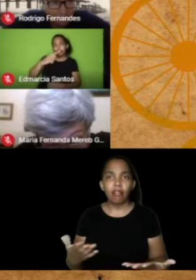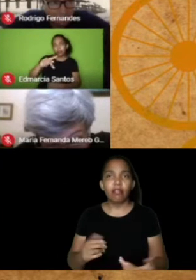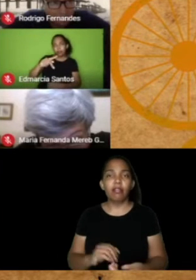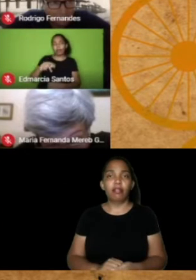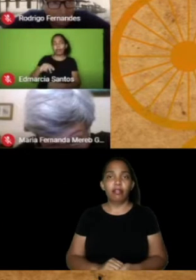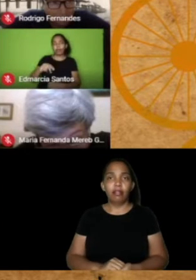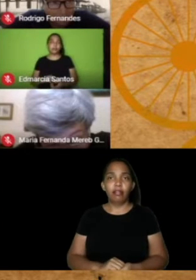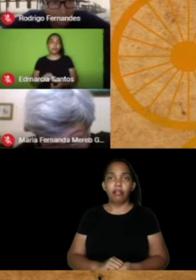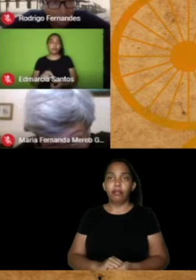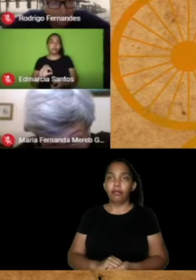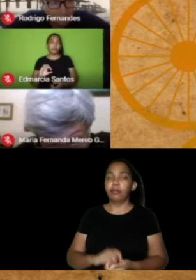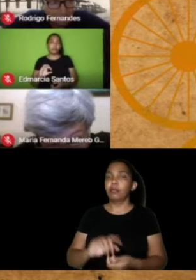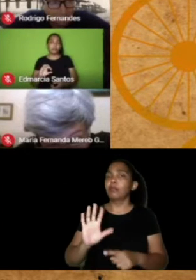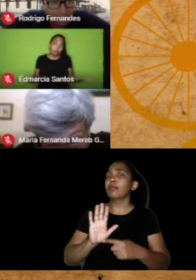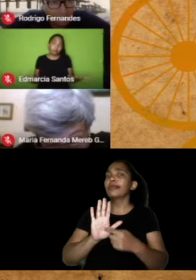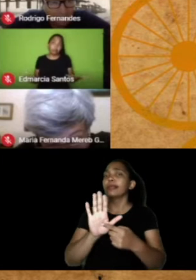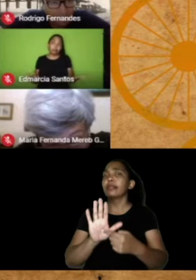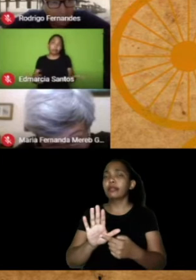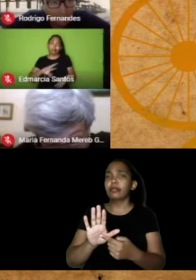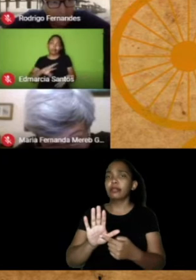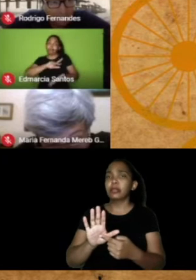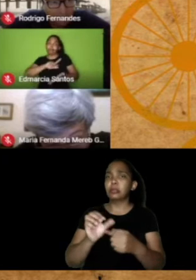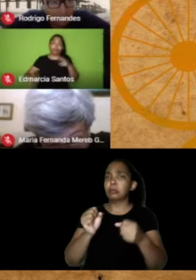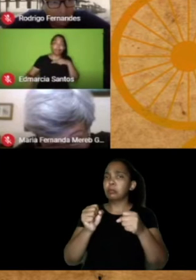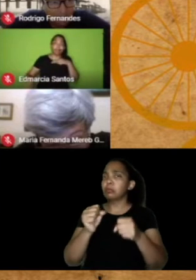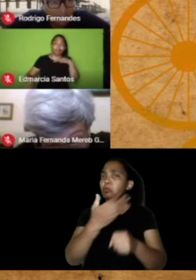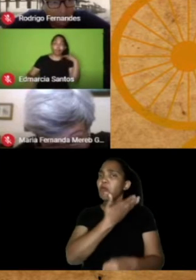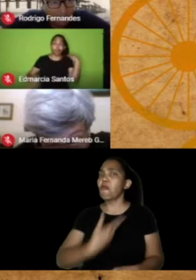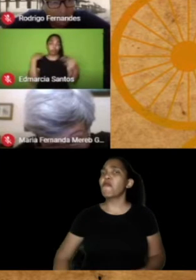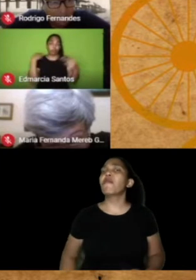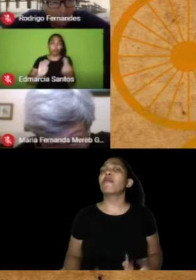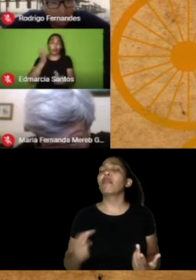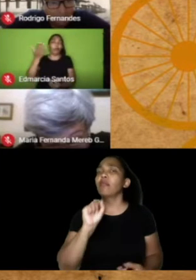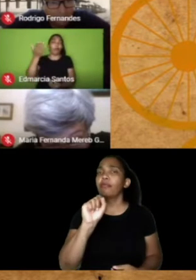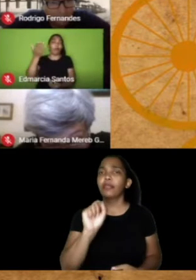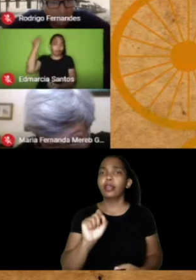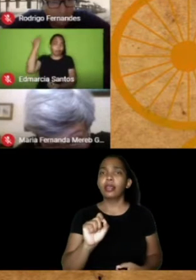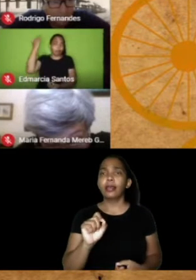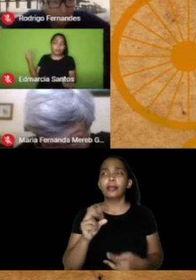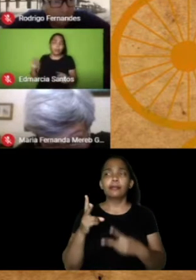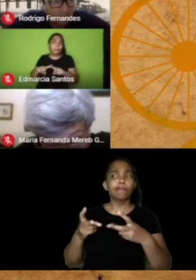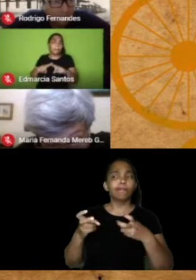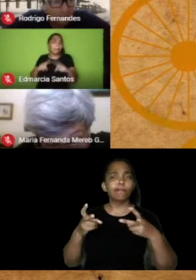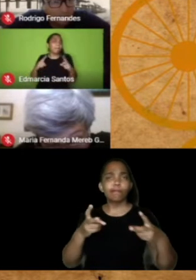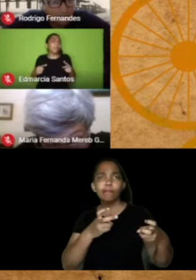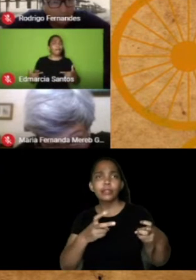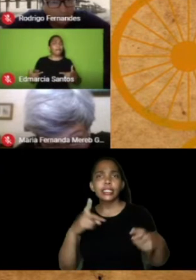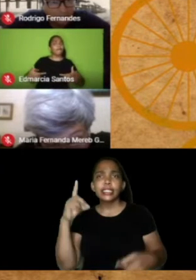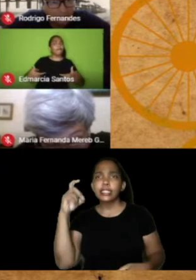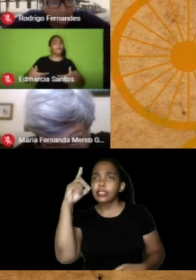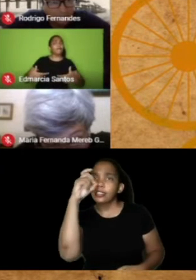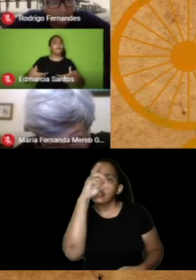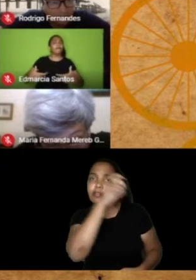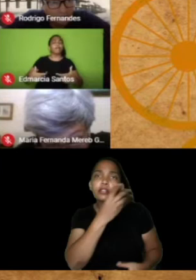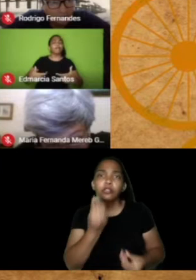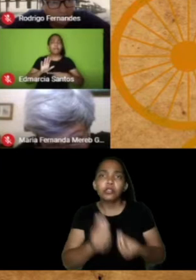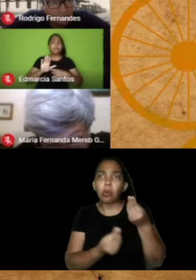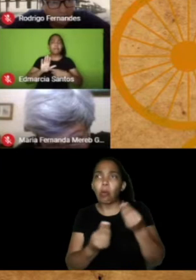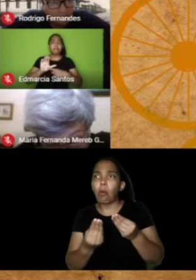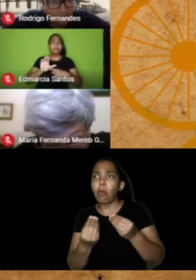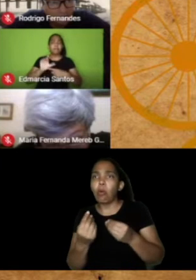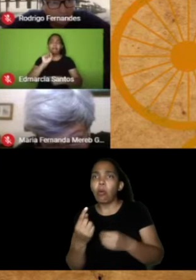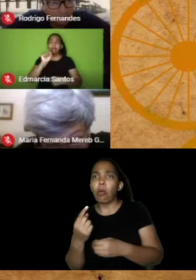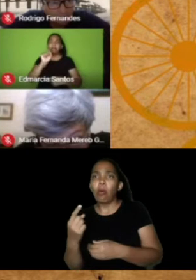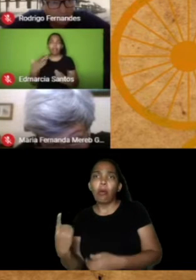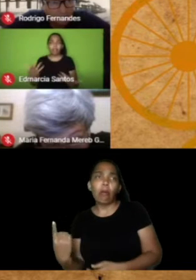pelo Paraguai, e ao mesmo tempo para chegar aqui em Cuiabá. Então, você tinha um trajeto, olha a dificuldade que se tinha para chegar